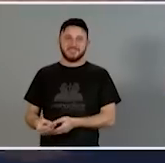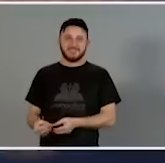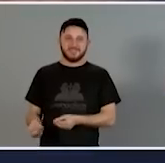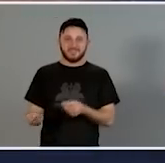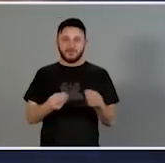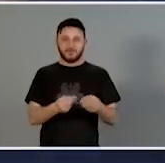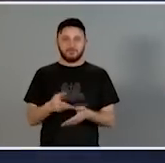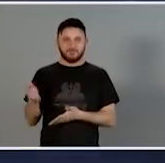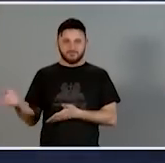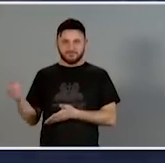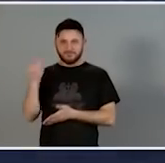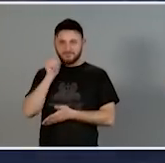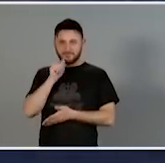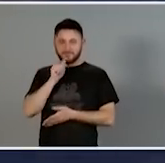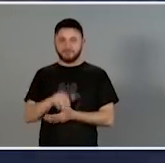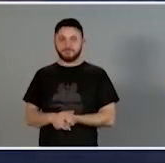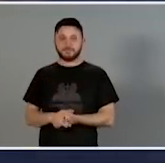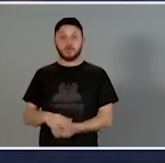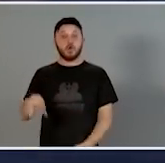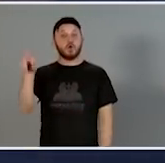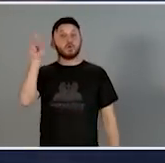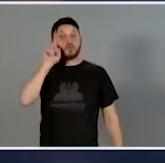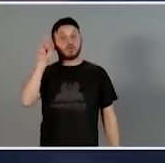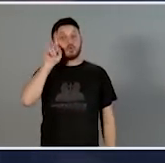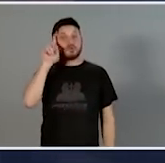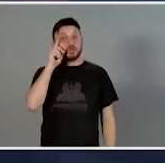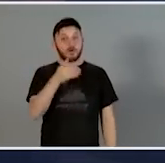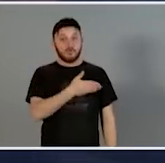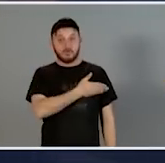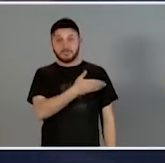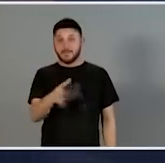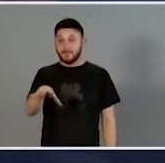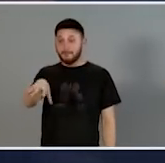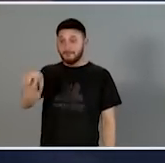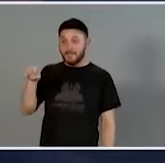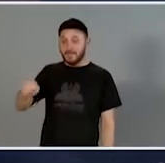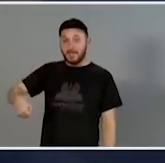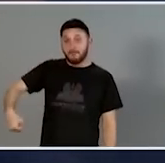Todo dia você tem que pegar uma malinha